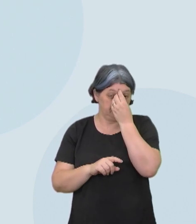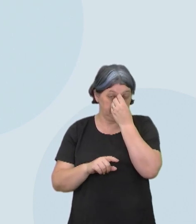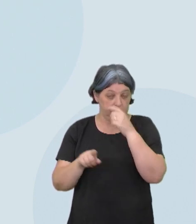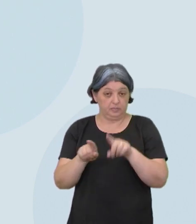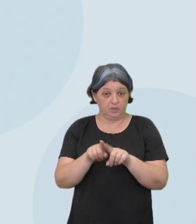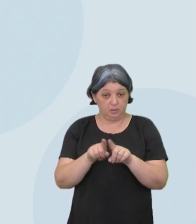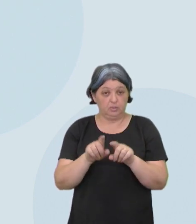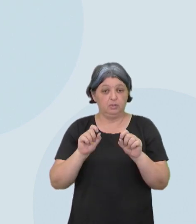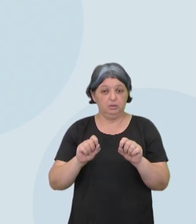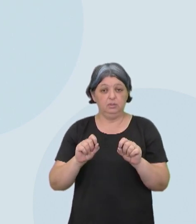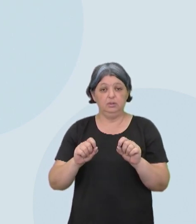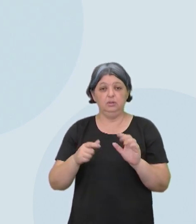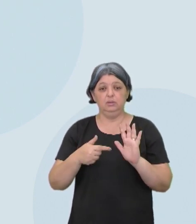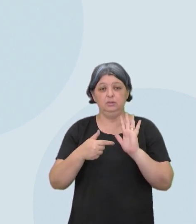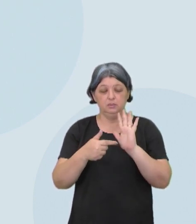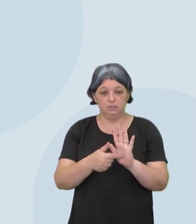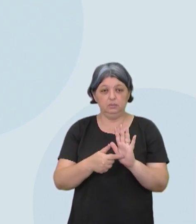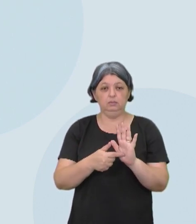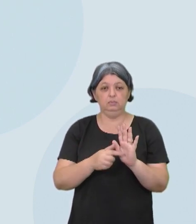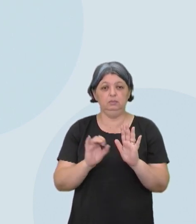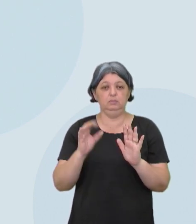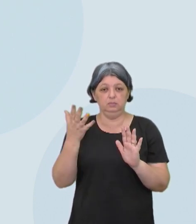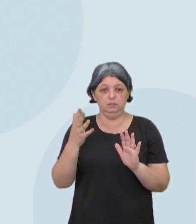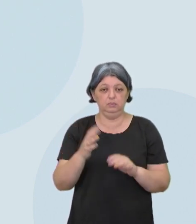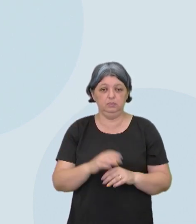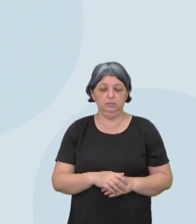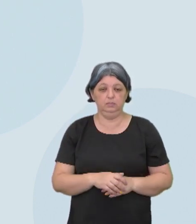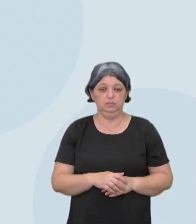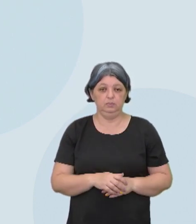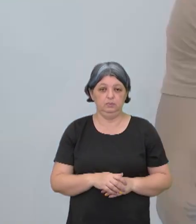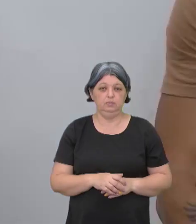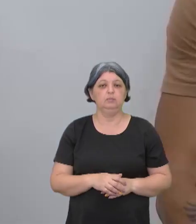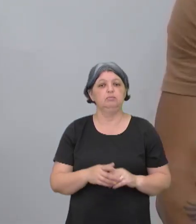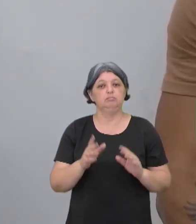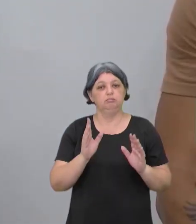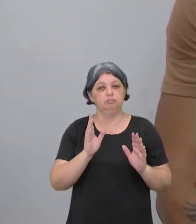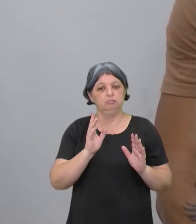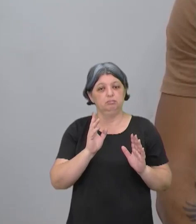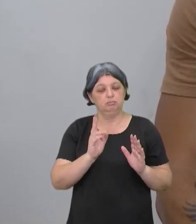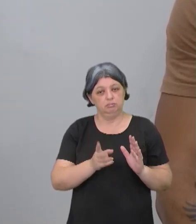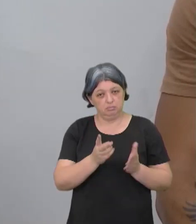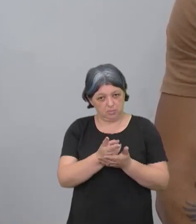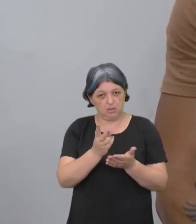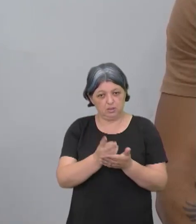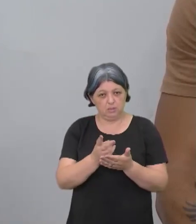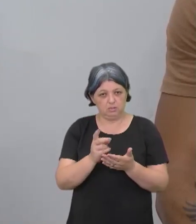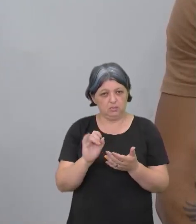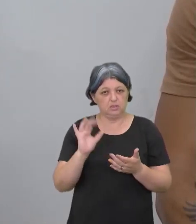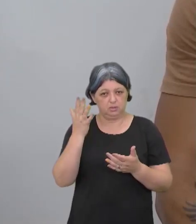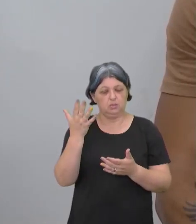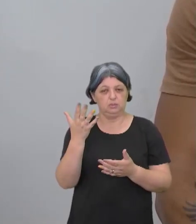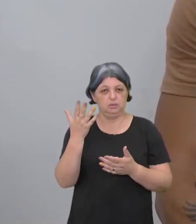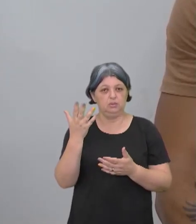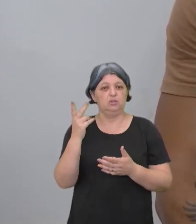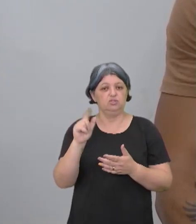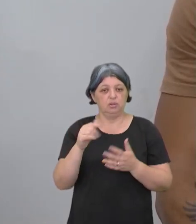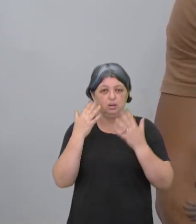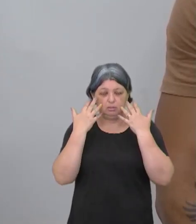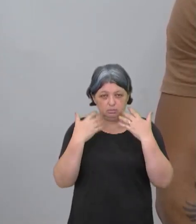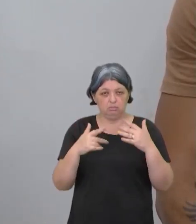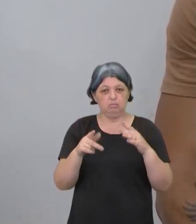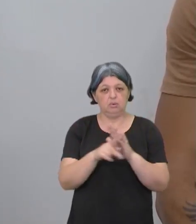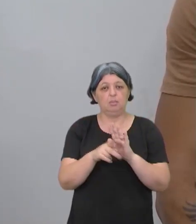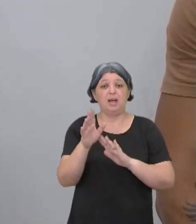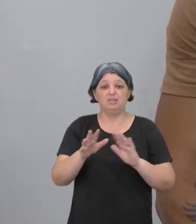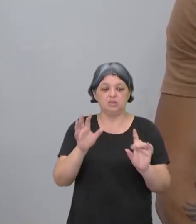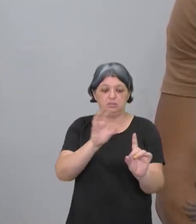efeitos antrópicos aí e como, ainda que parte desses processos aconteçam naturalmente, né, o efeito do homem, ele muitas